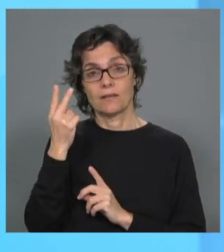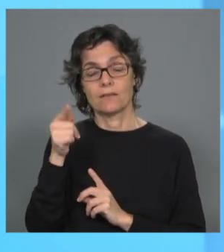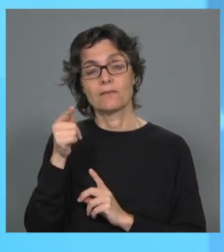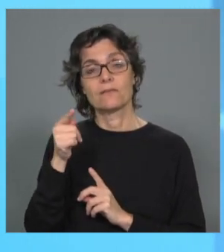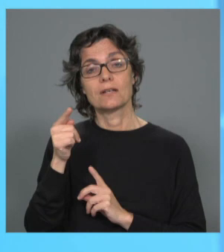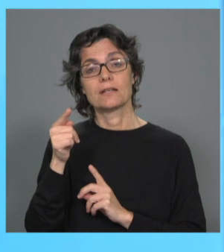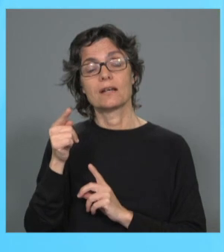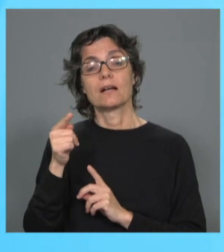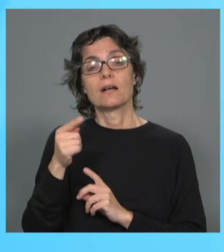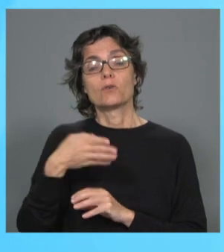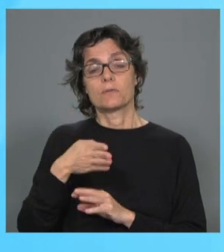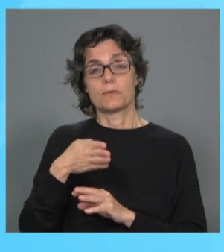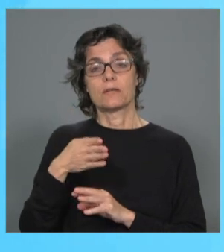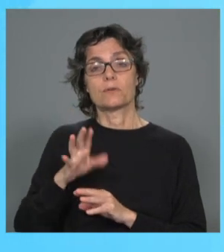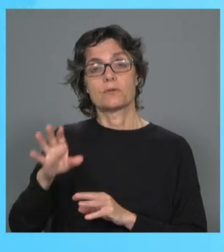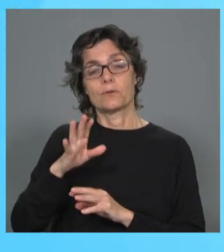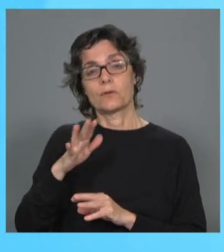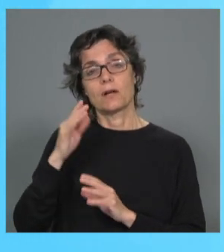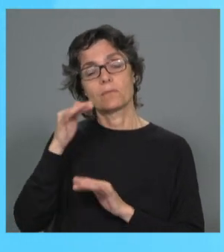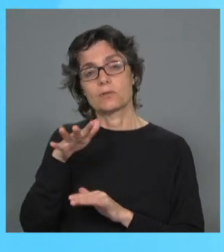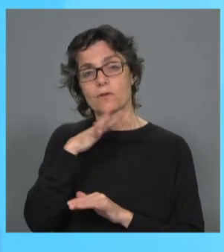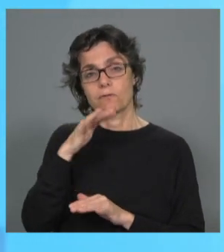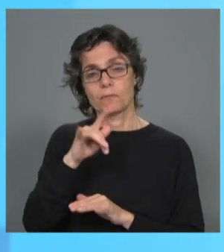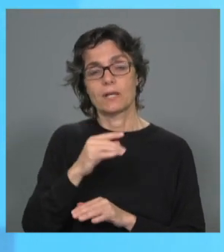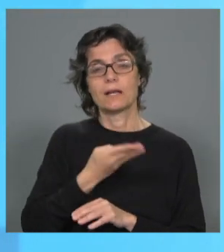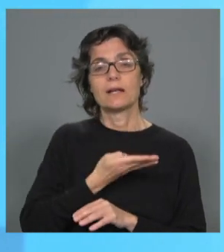Departamento Nacional da Pastoral Familiar, em